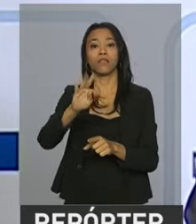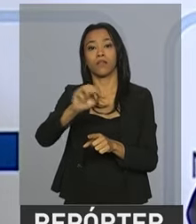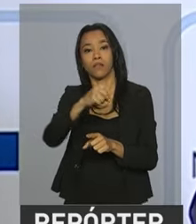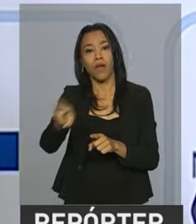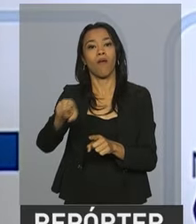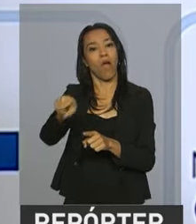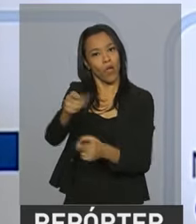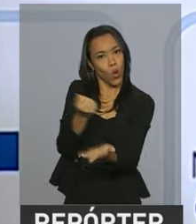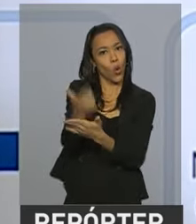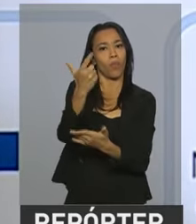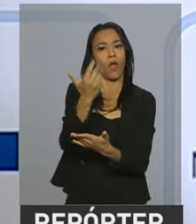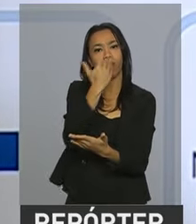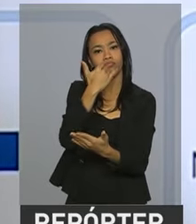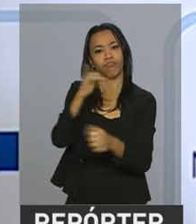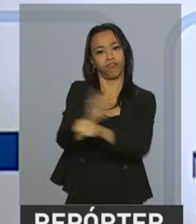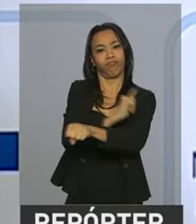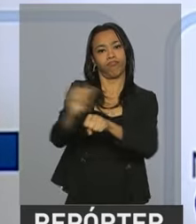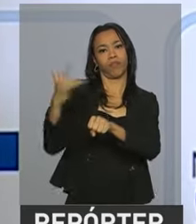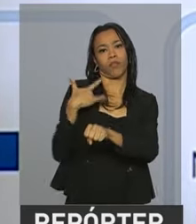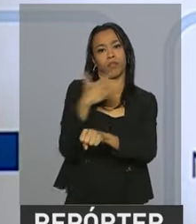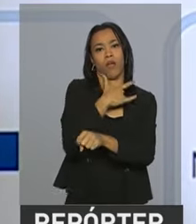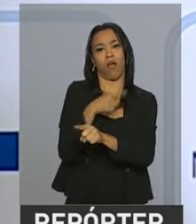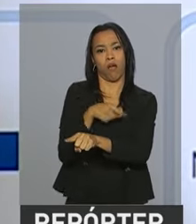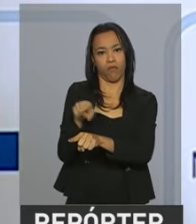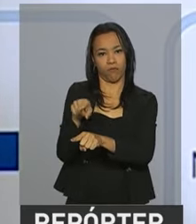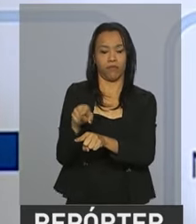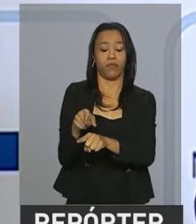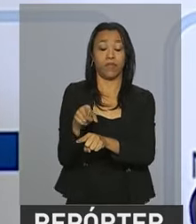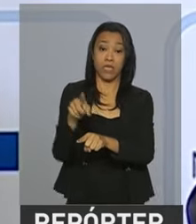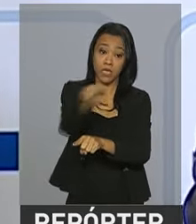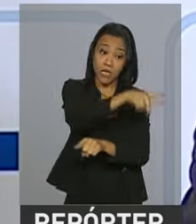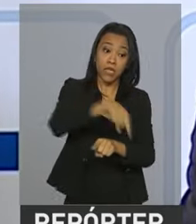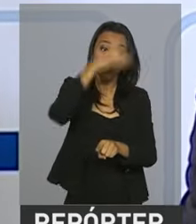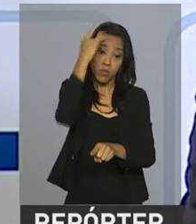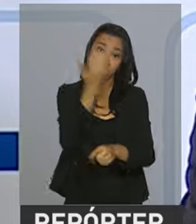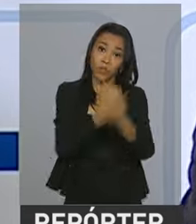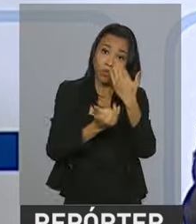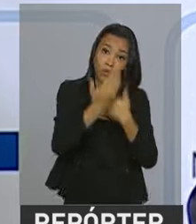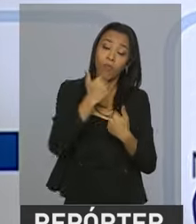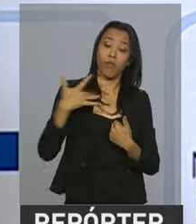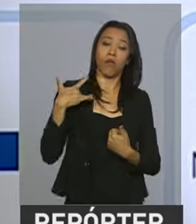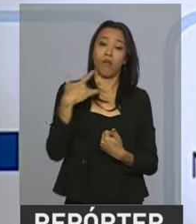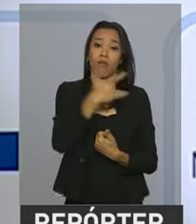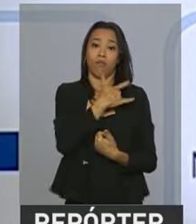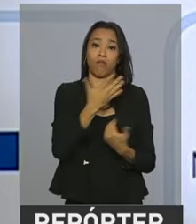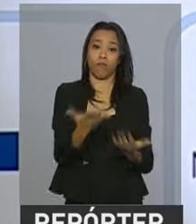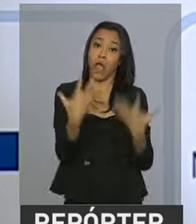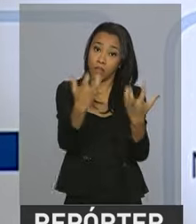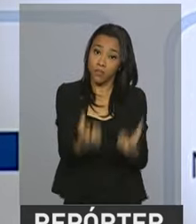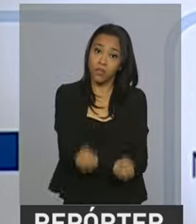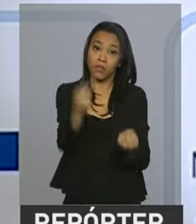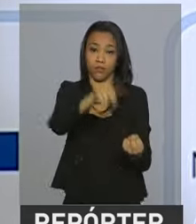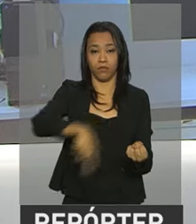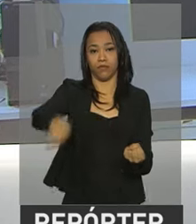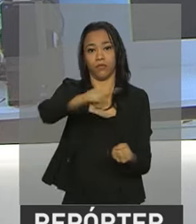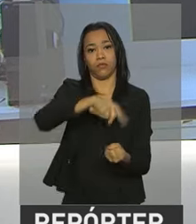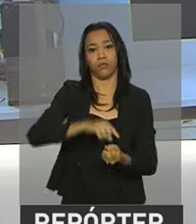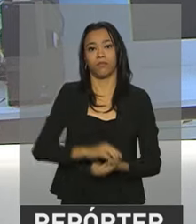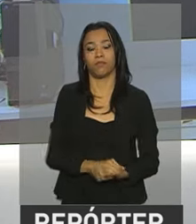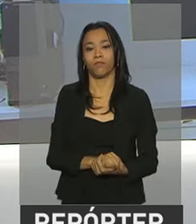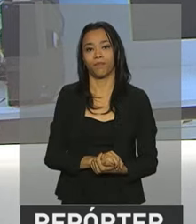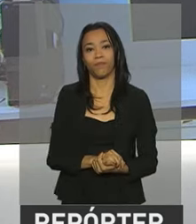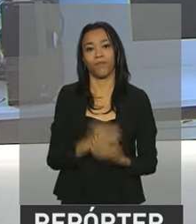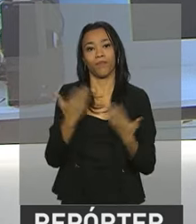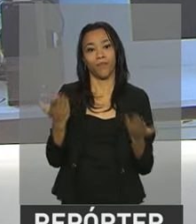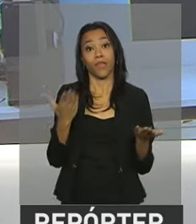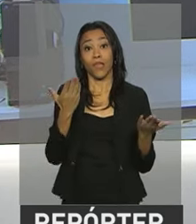que esses alimentos colocados à disposição das pessoas sejam consumidos né sejam aceitos pela população